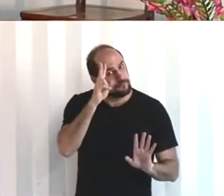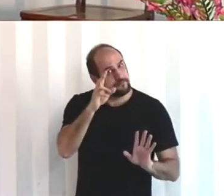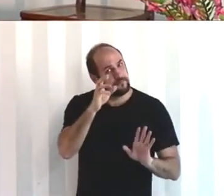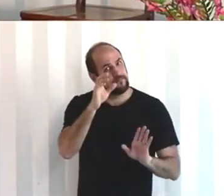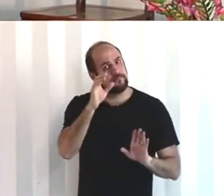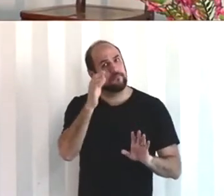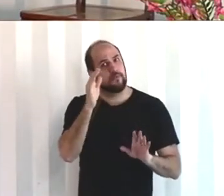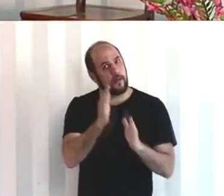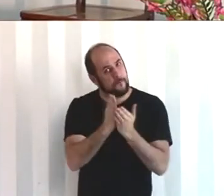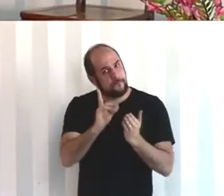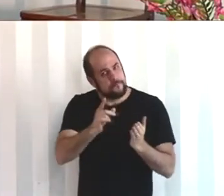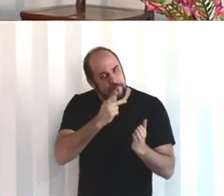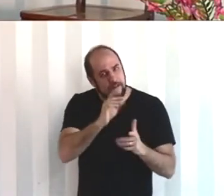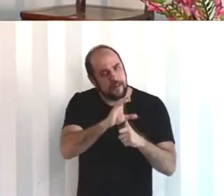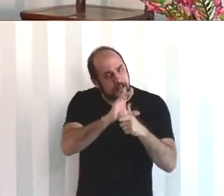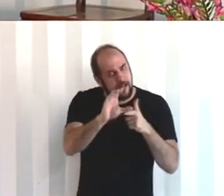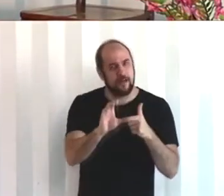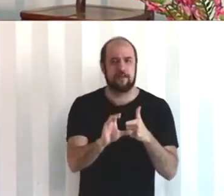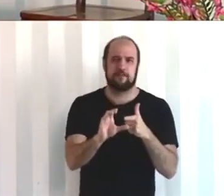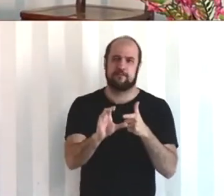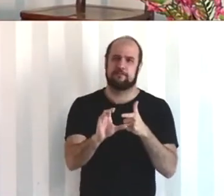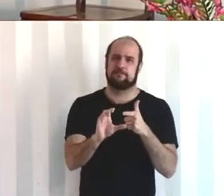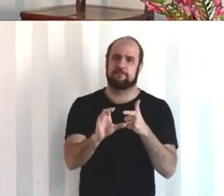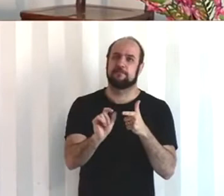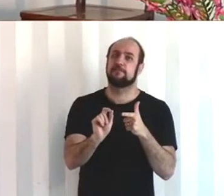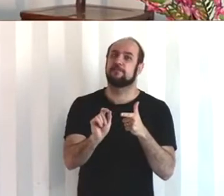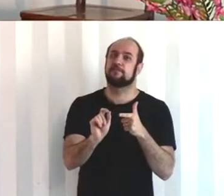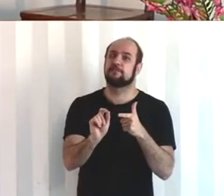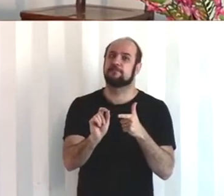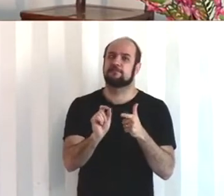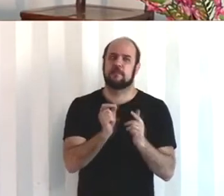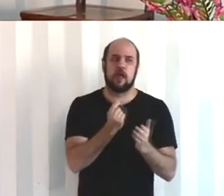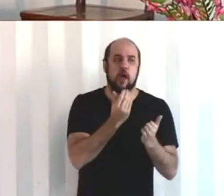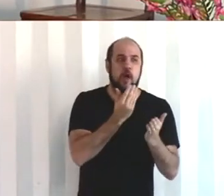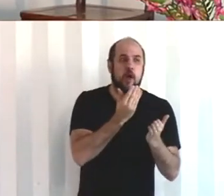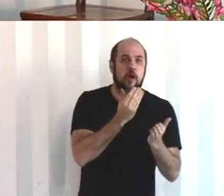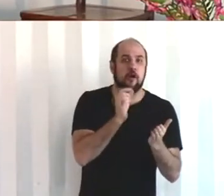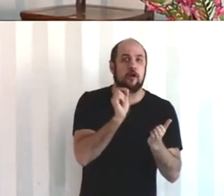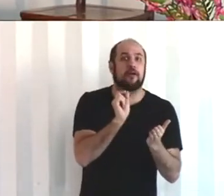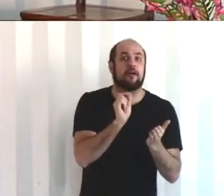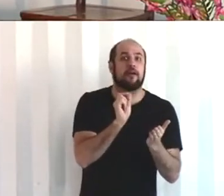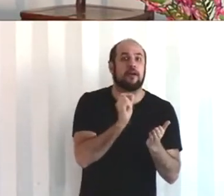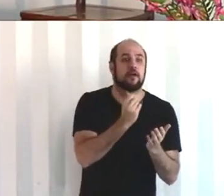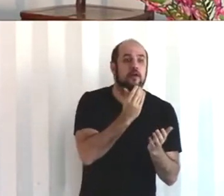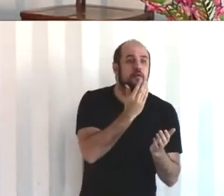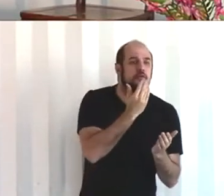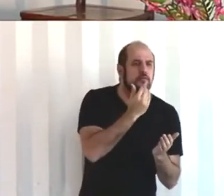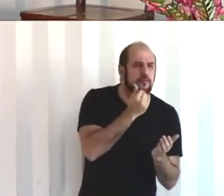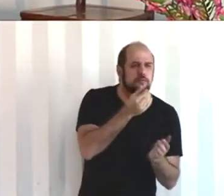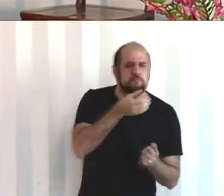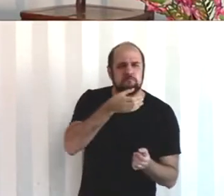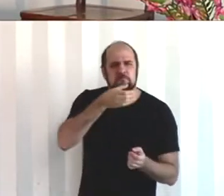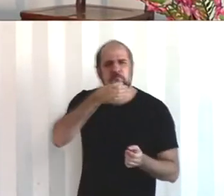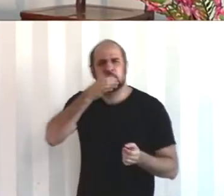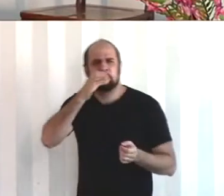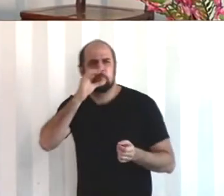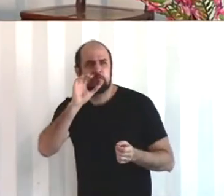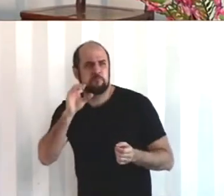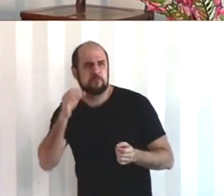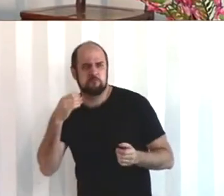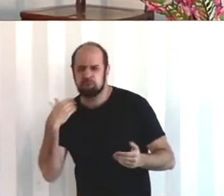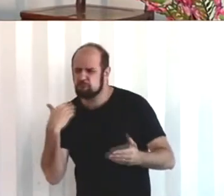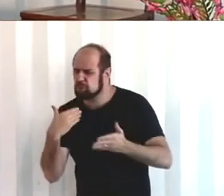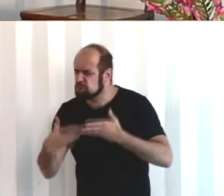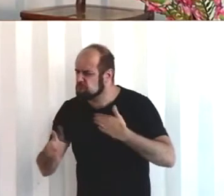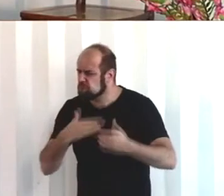31. Portanto, quer comais, quer bebais, ou façais qualquer